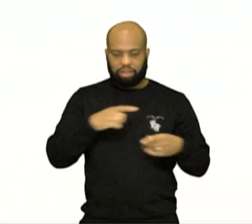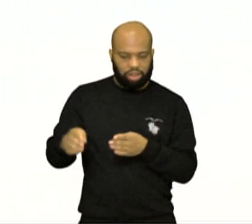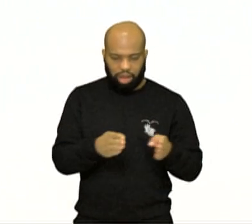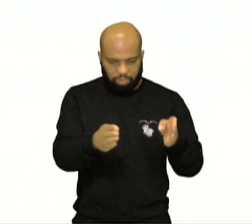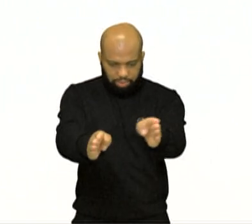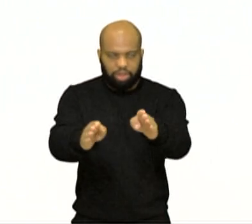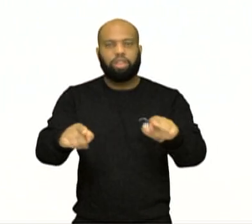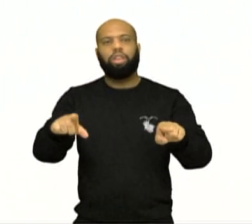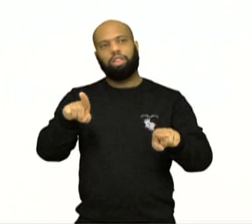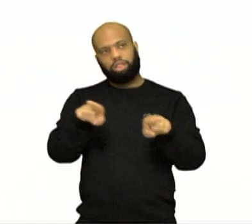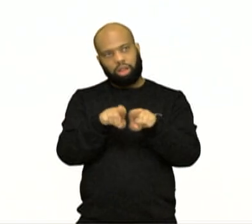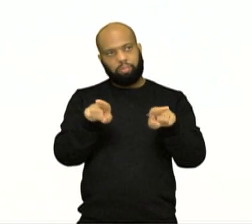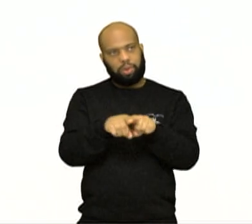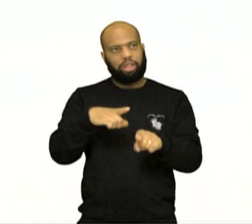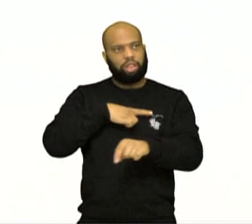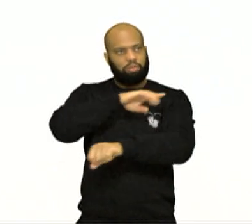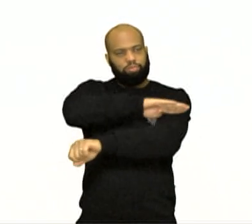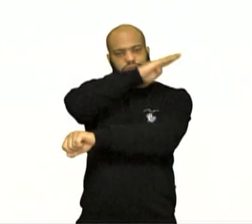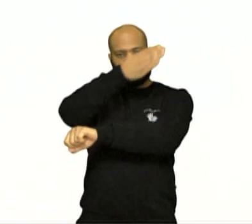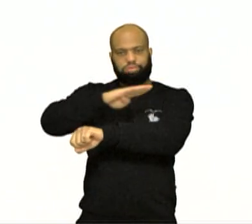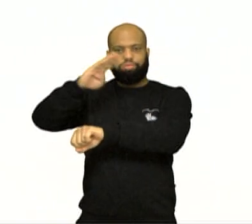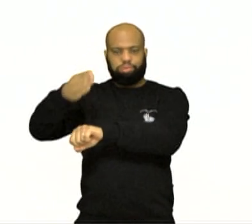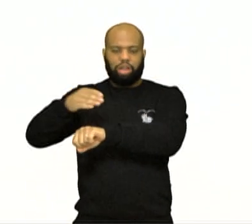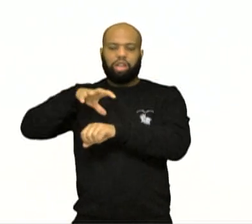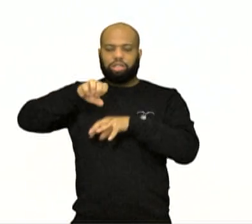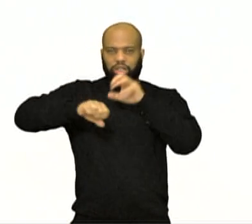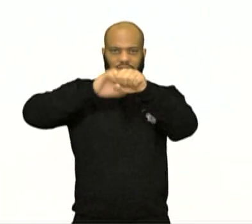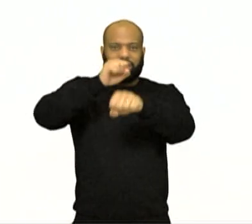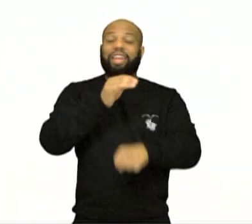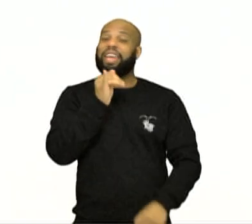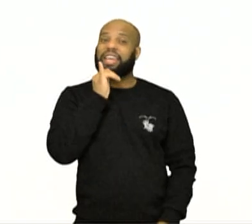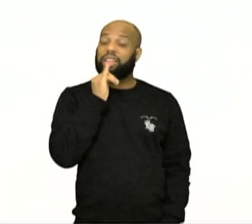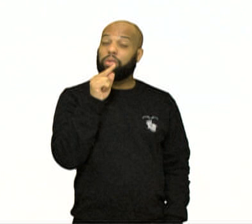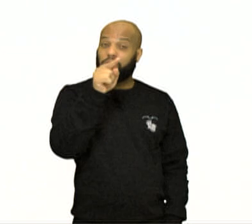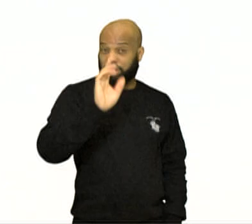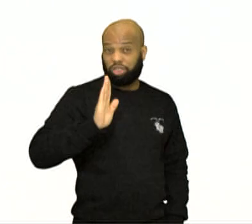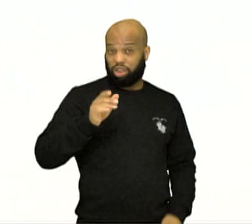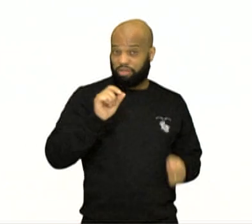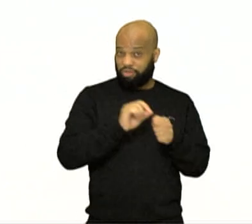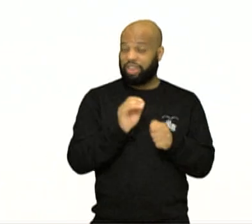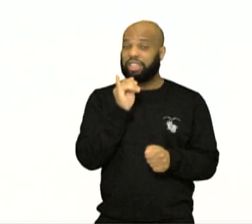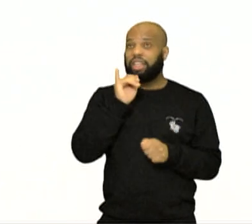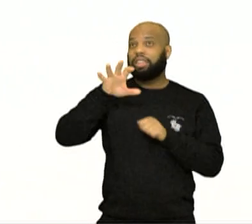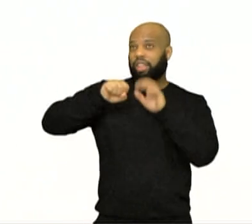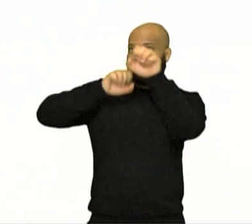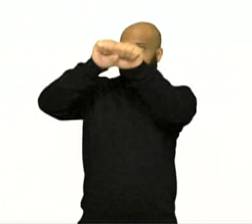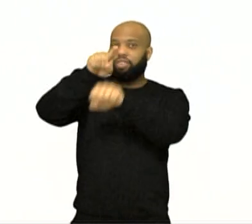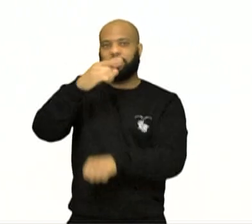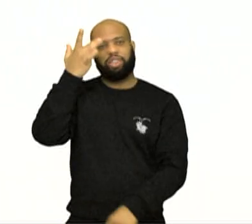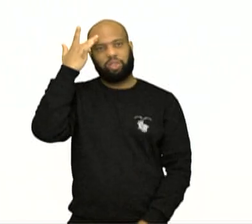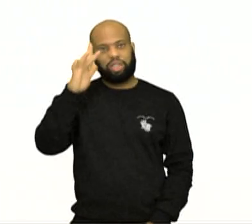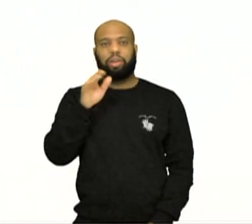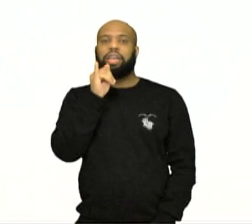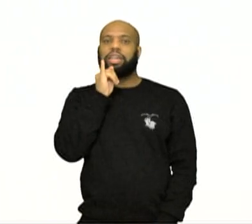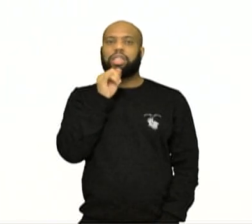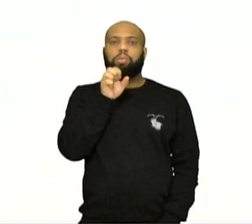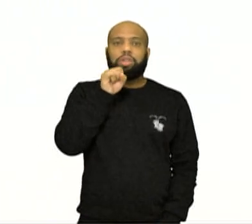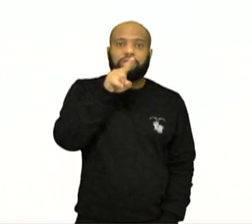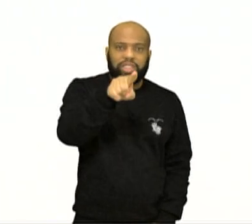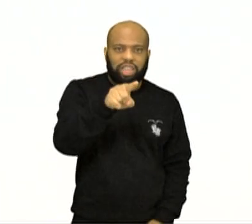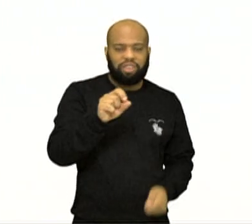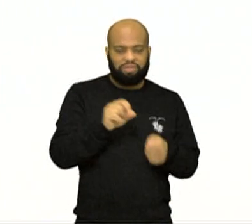para vocês que talvez você já tenha feito escalada e nem saiba. Se você praticou montanhismo, por